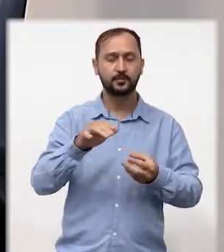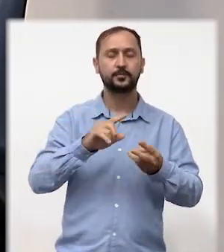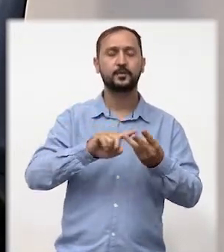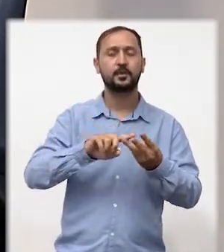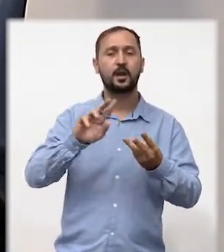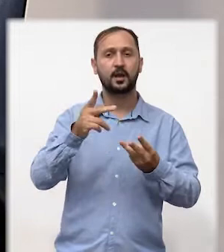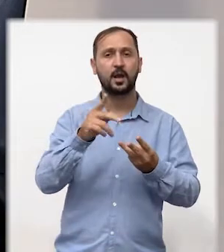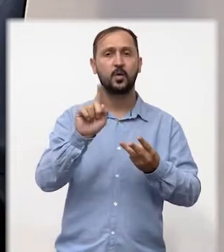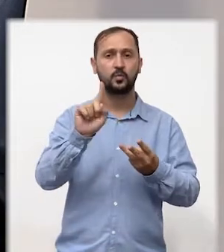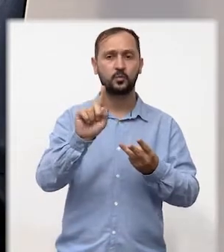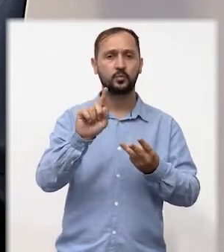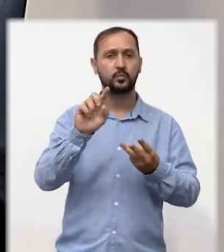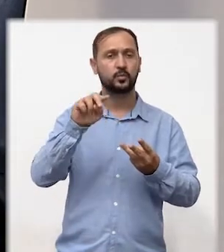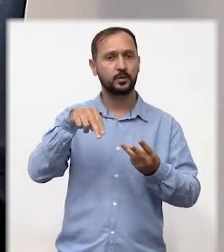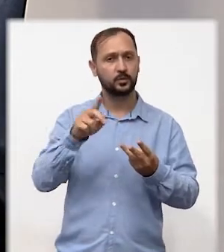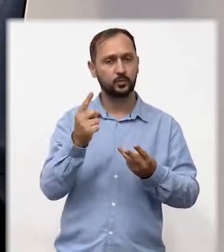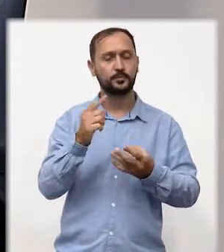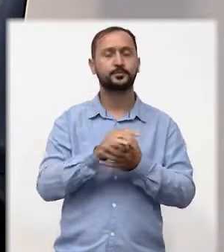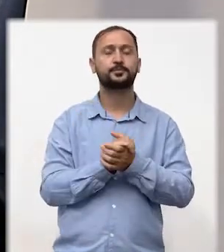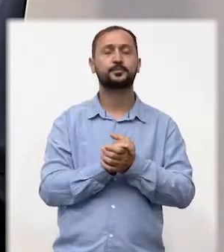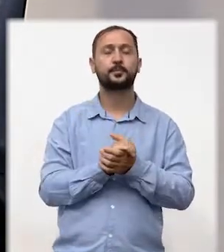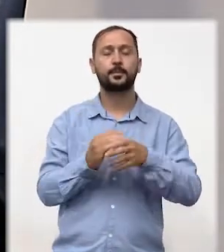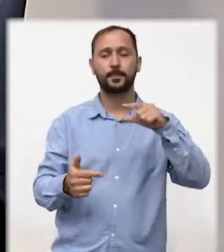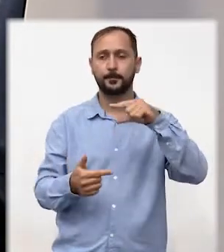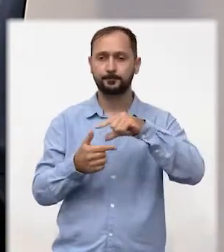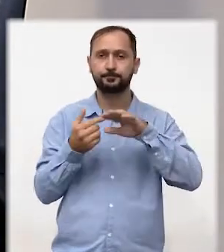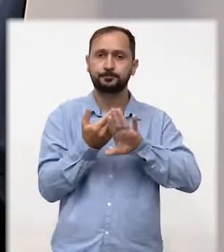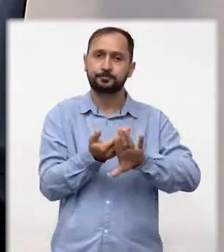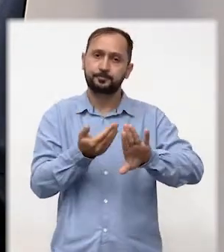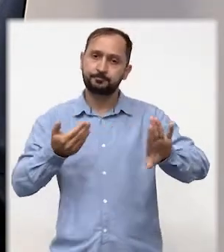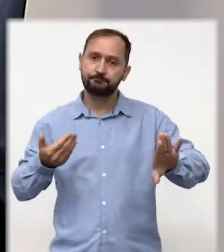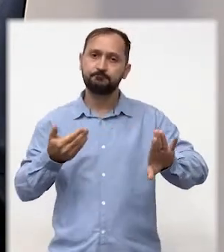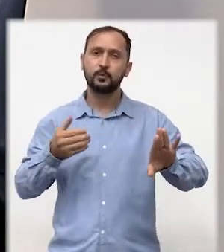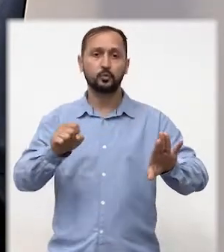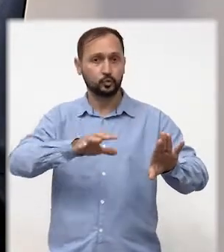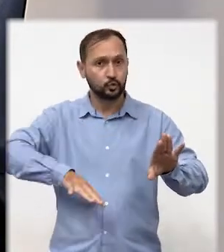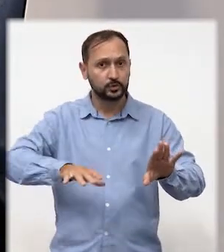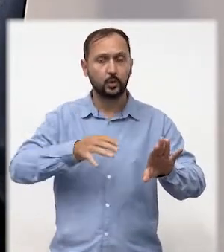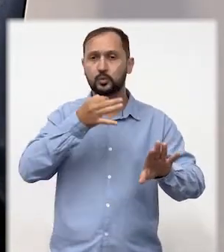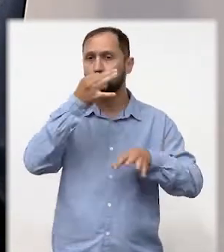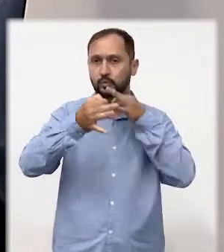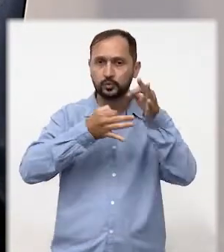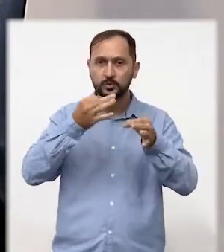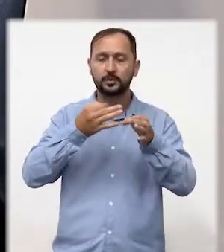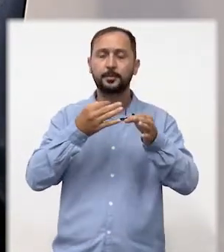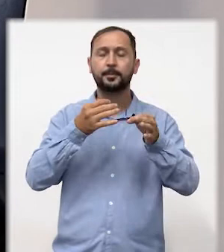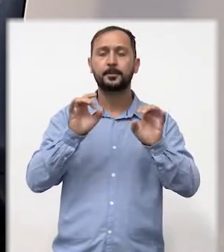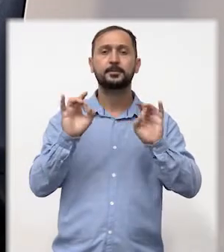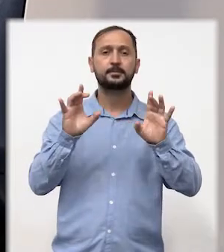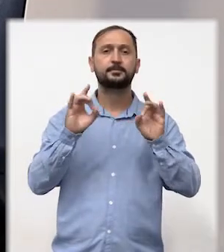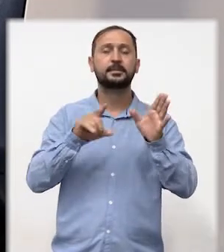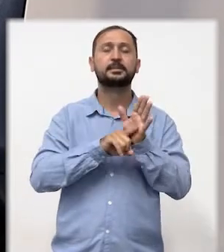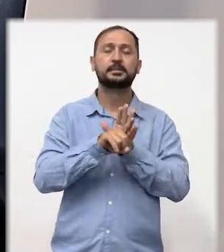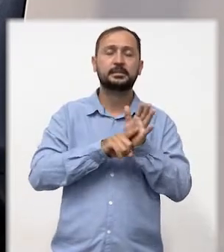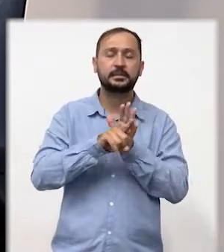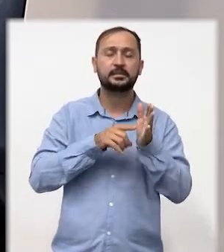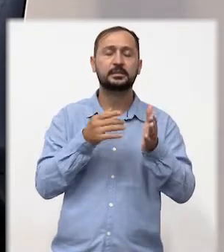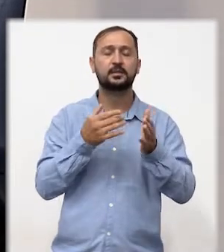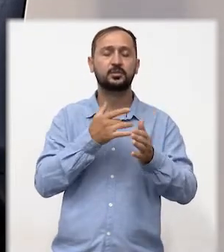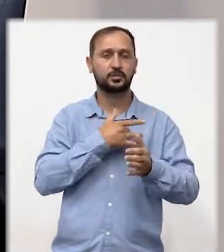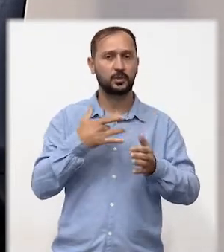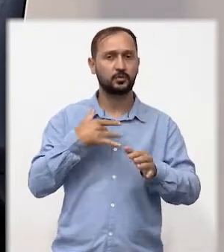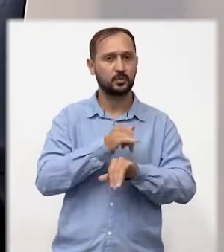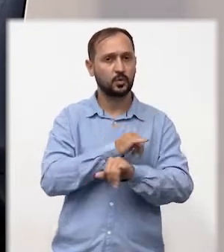a gripe H1N1. O isolamento e o distanciamento social propostos por especialistas em